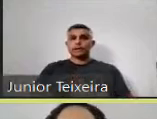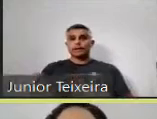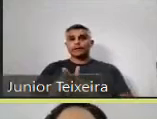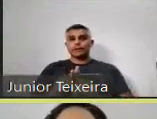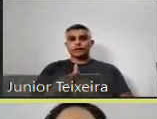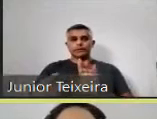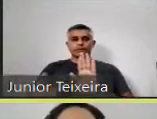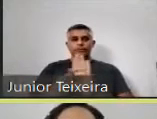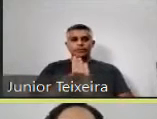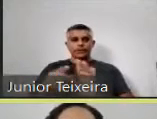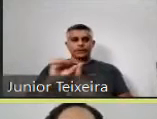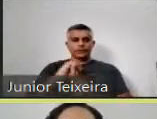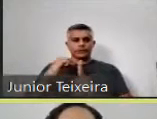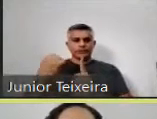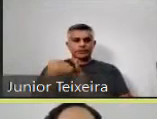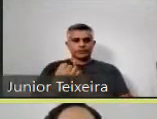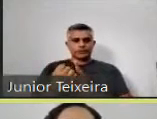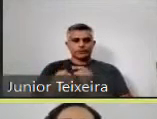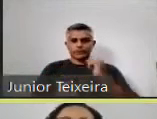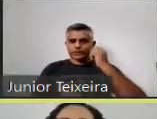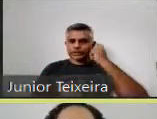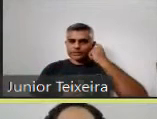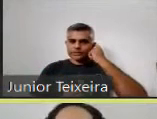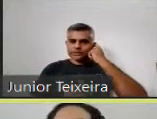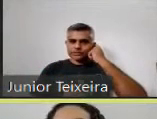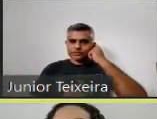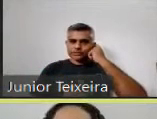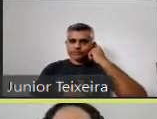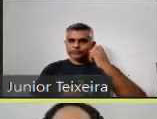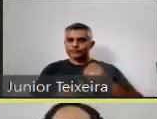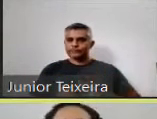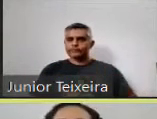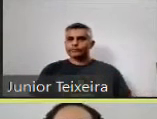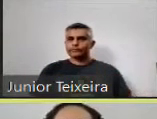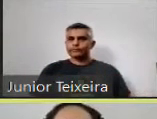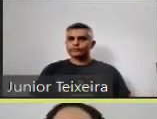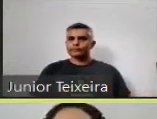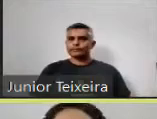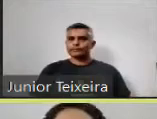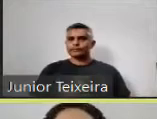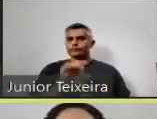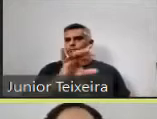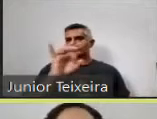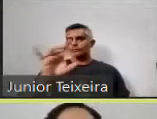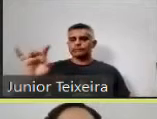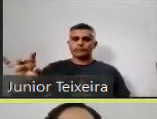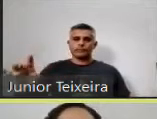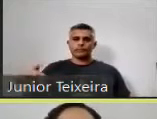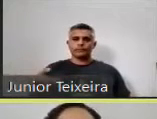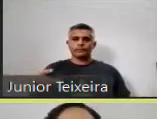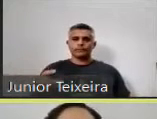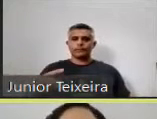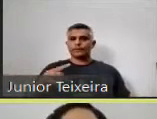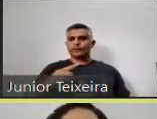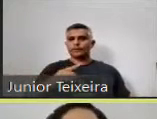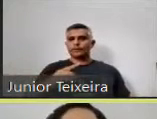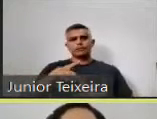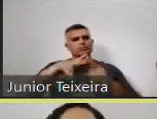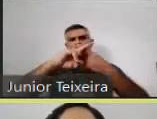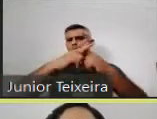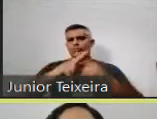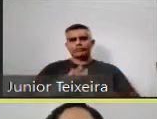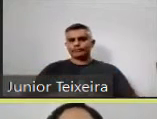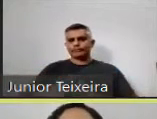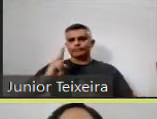dinâmica e ela por conta disso ela está em constante reelaboração. Além disso, as